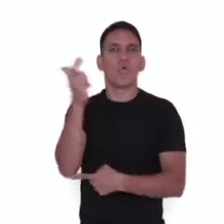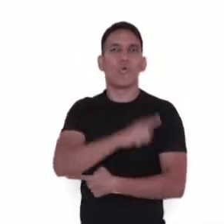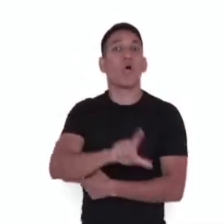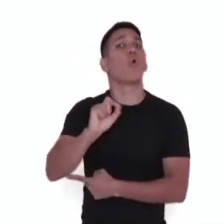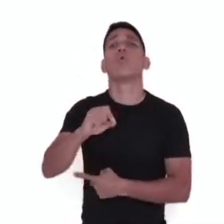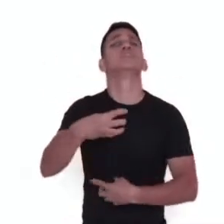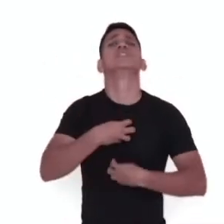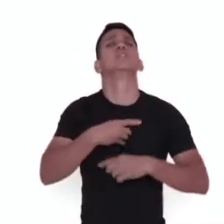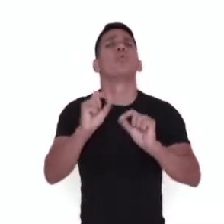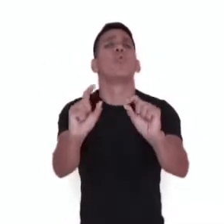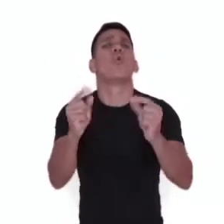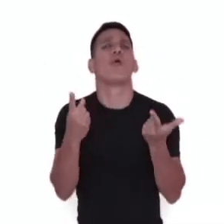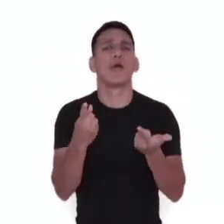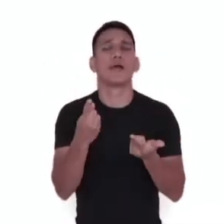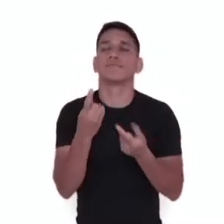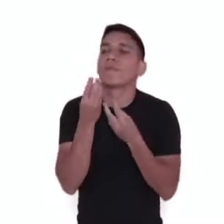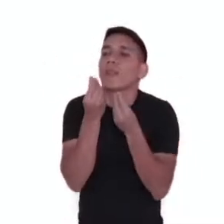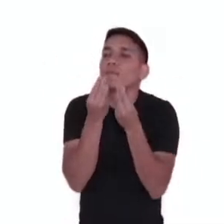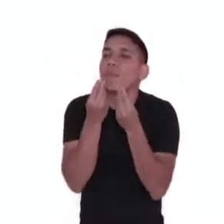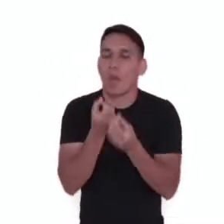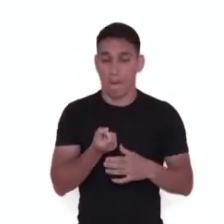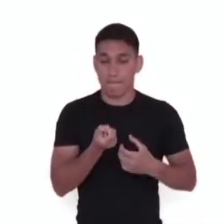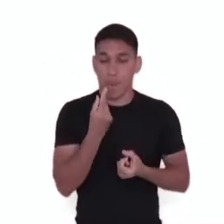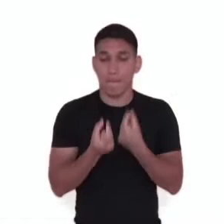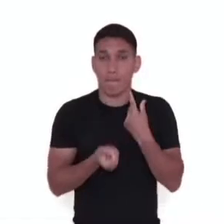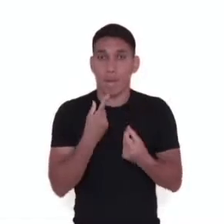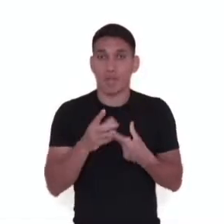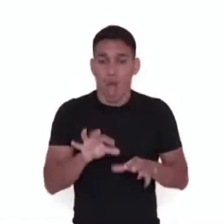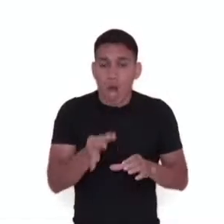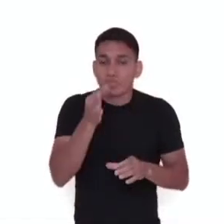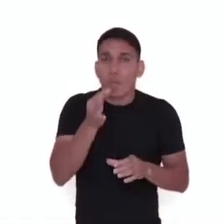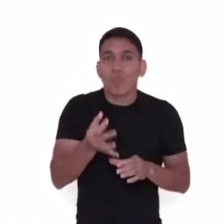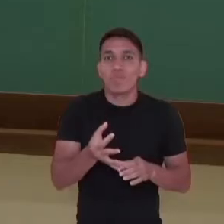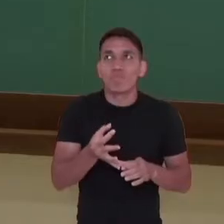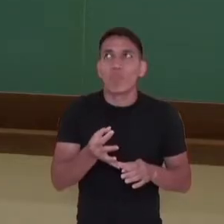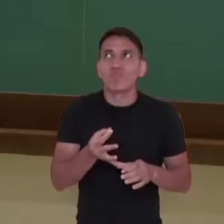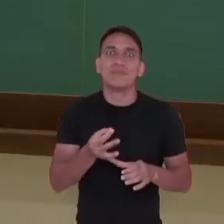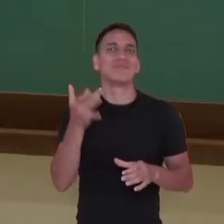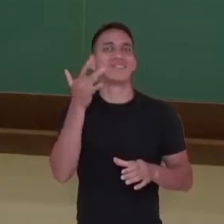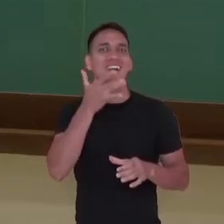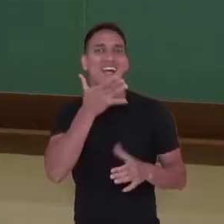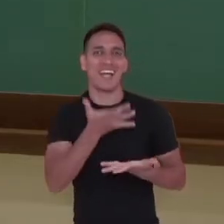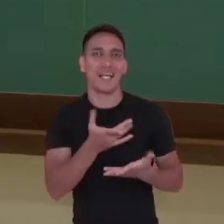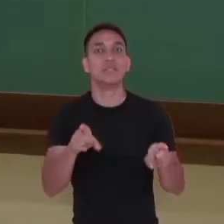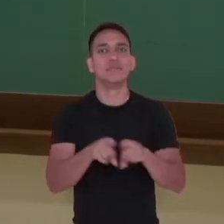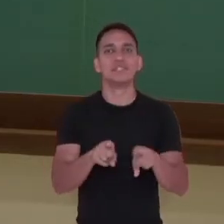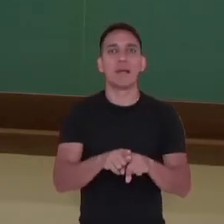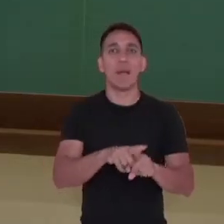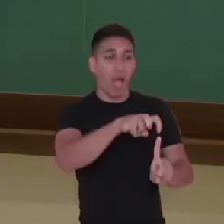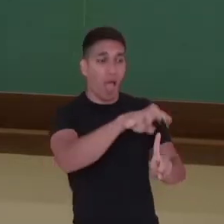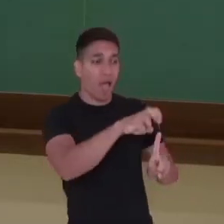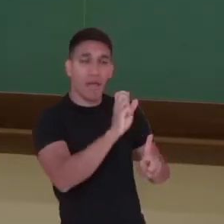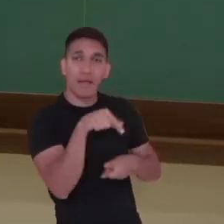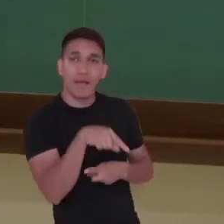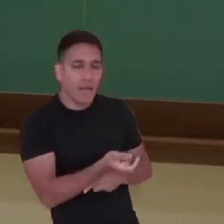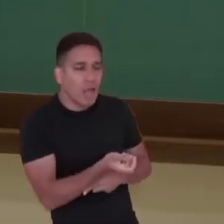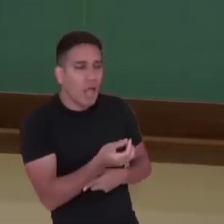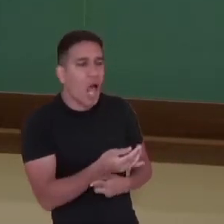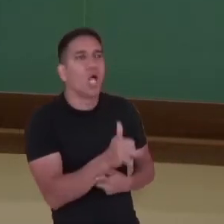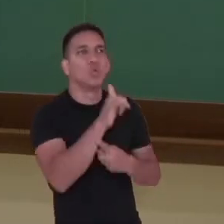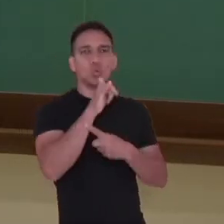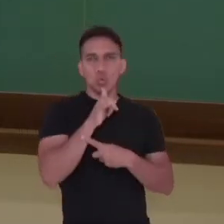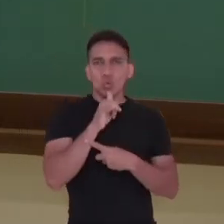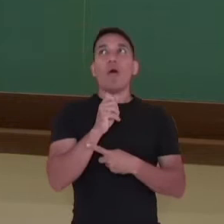o quê? O sabor da pipoca, o gostinho do refrigerante,